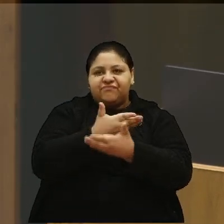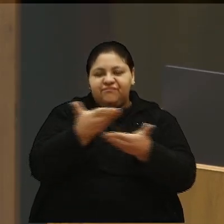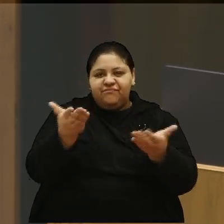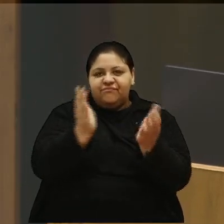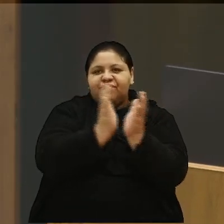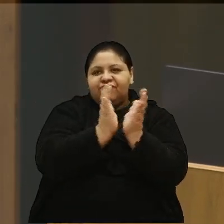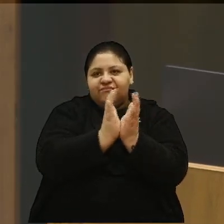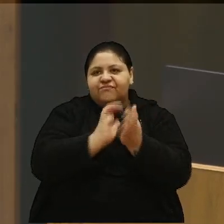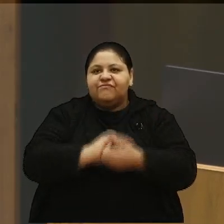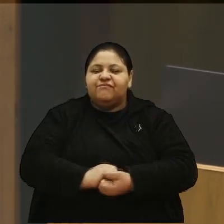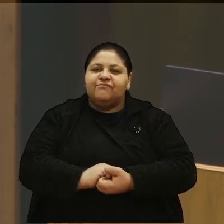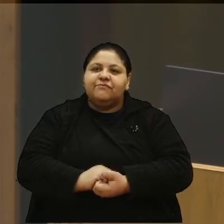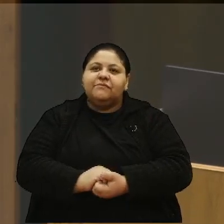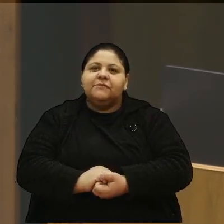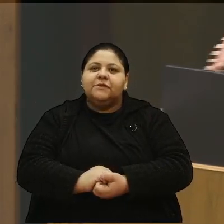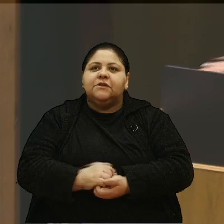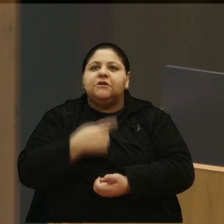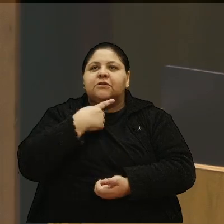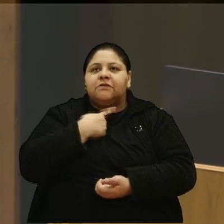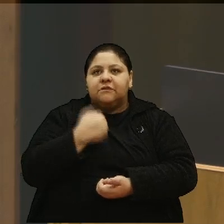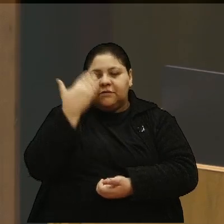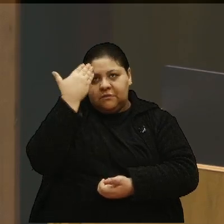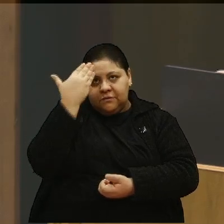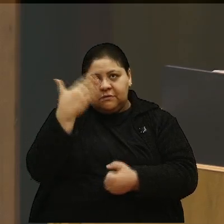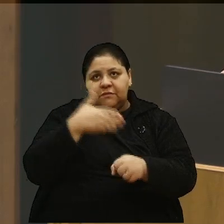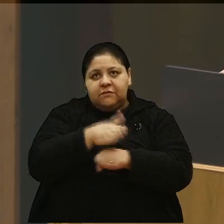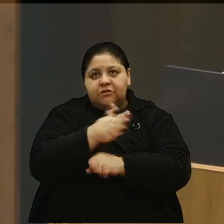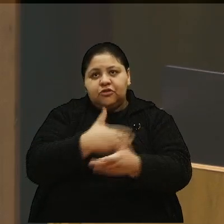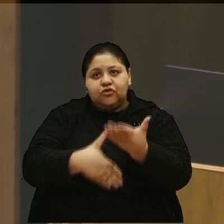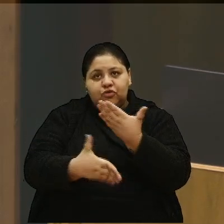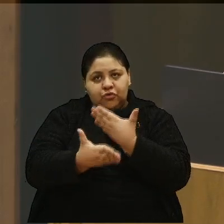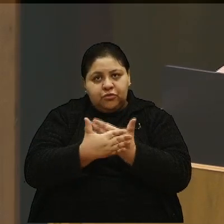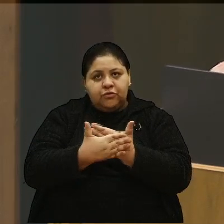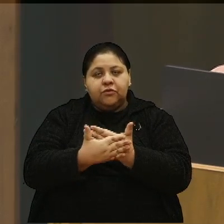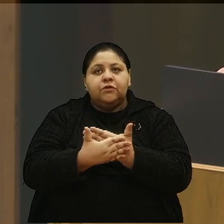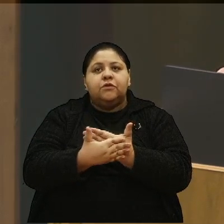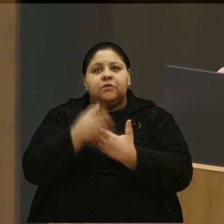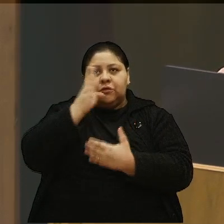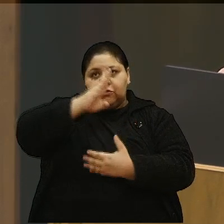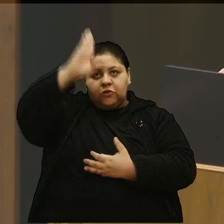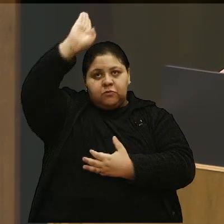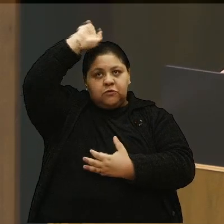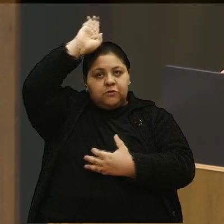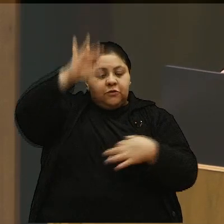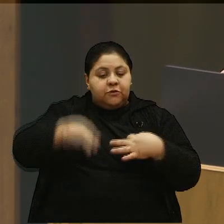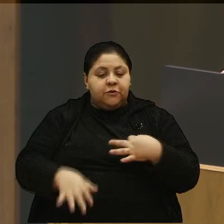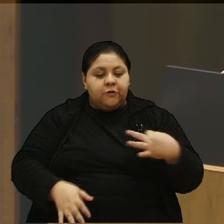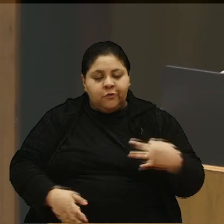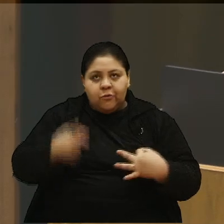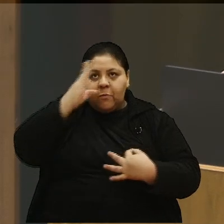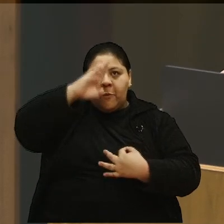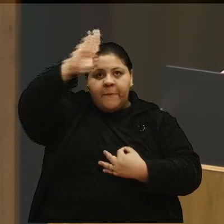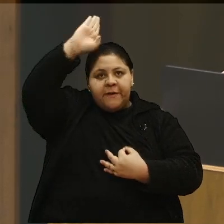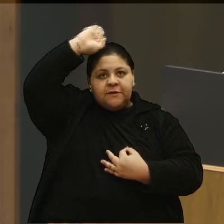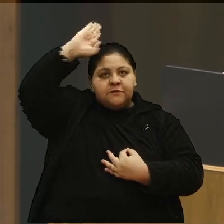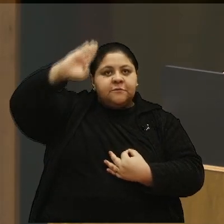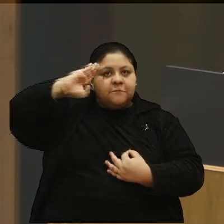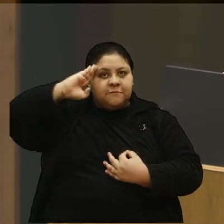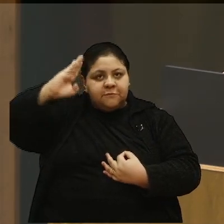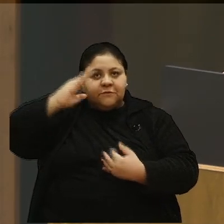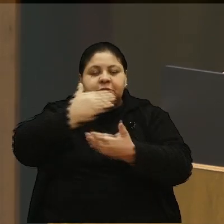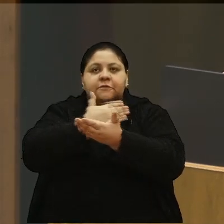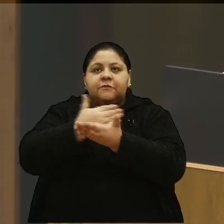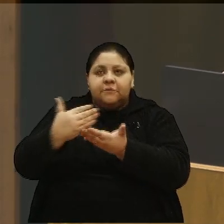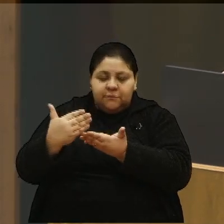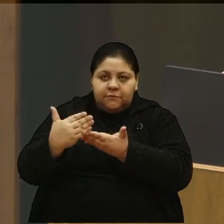colegas, gostaria de agradecer a presença de todos aqui, os bombeiros voluntários, os bombeiros militares.